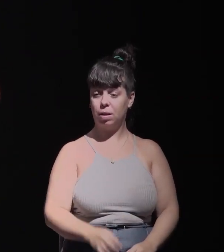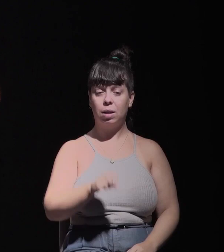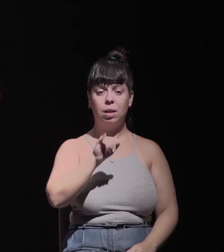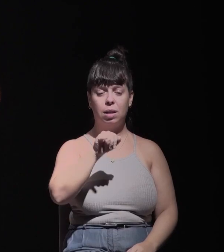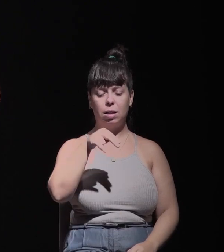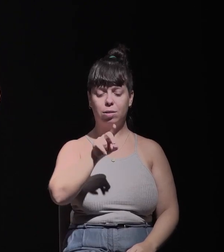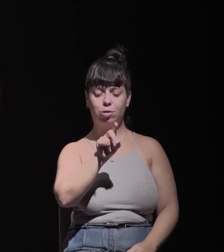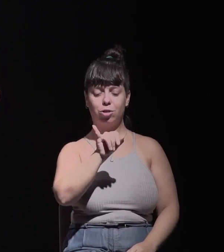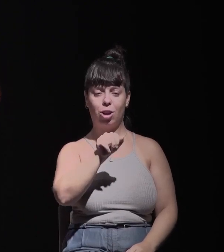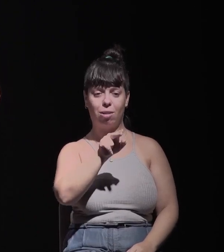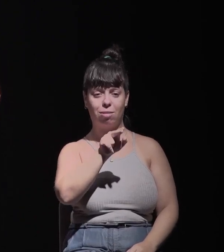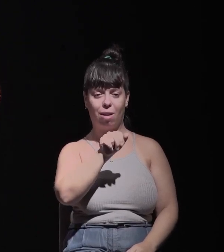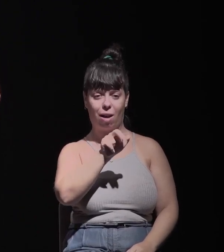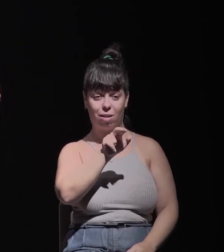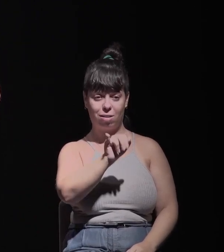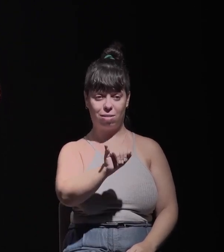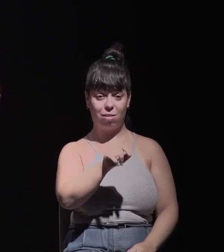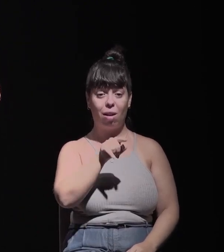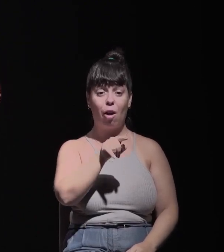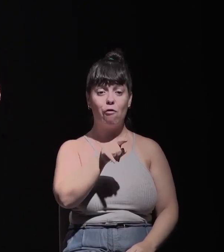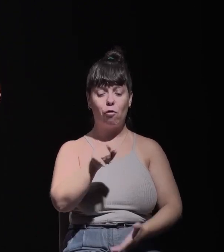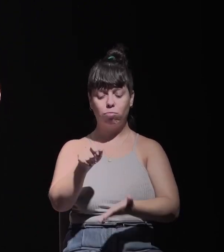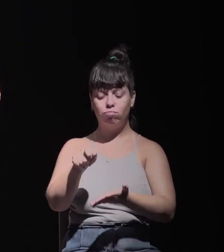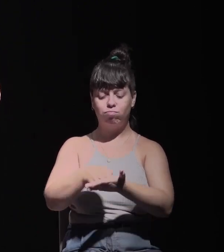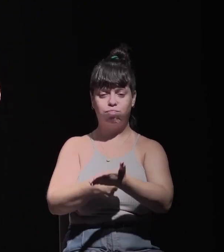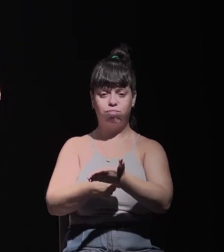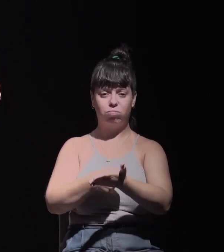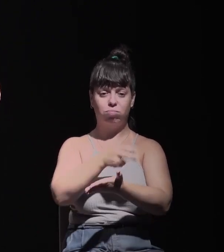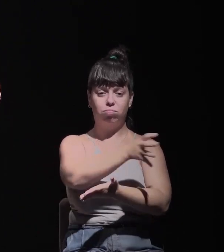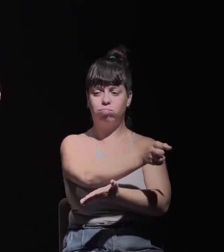Indianara foi autuada por atentado ao pudor.